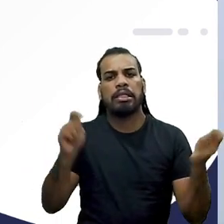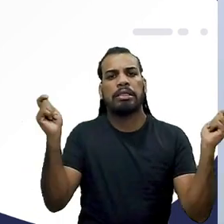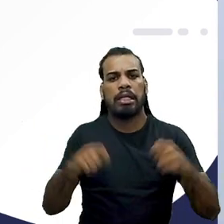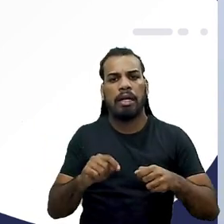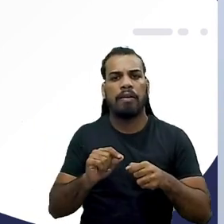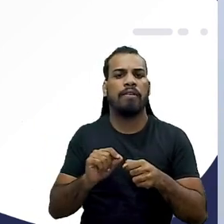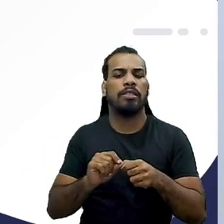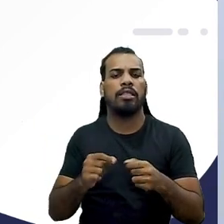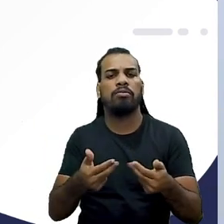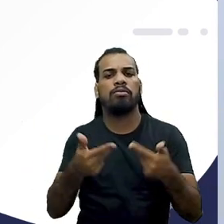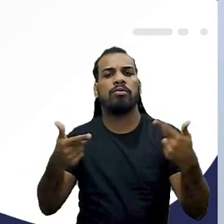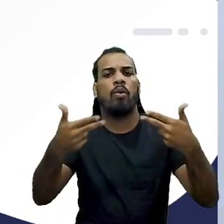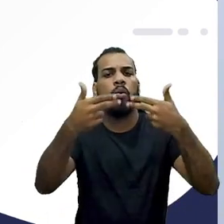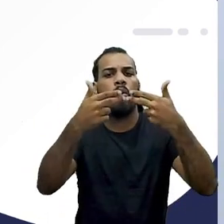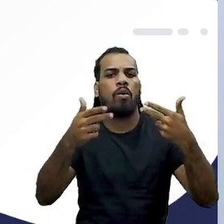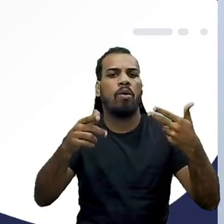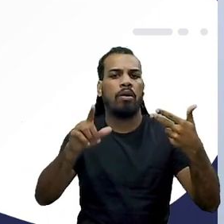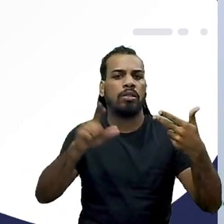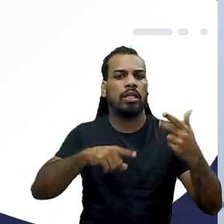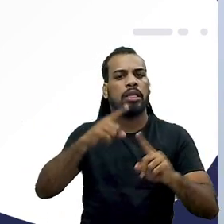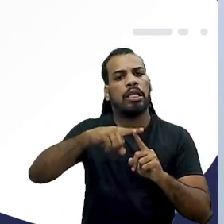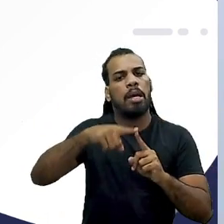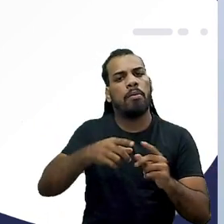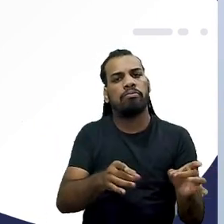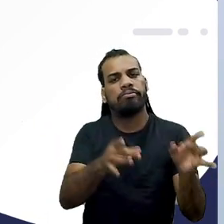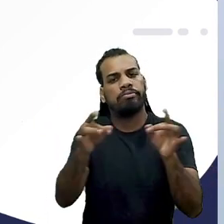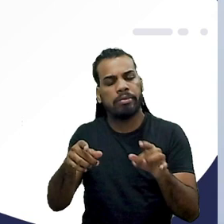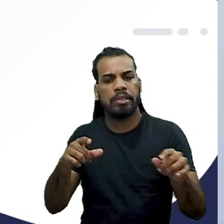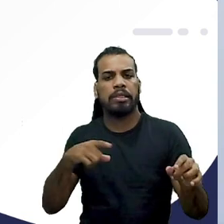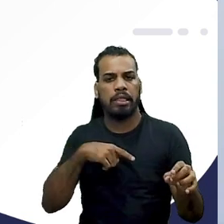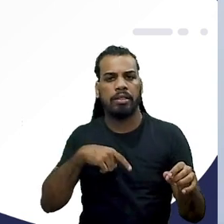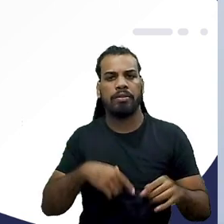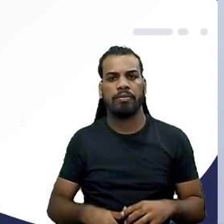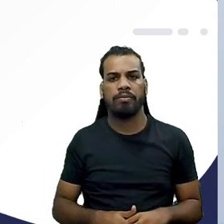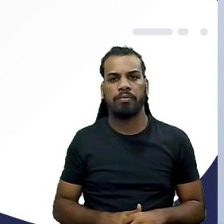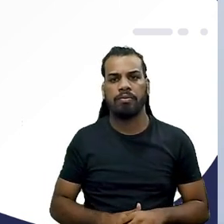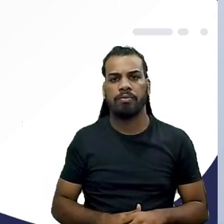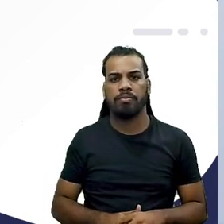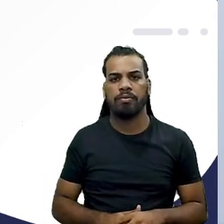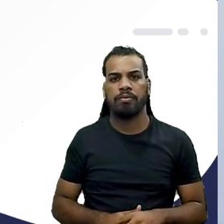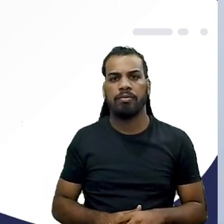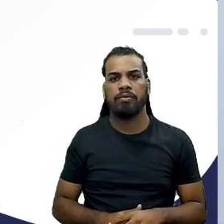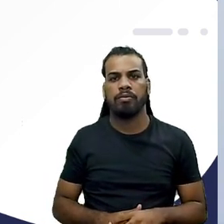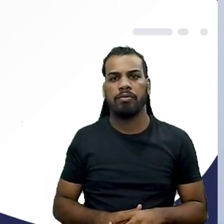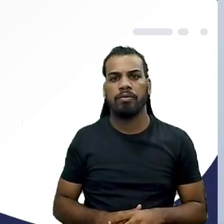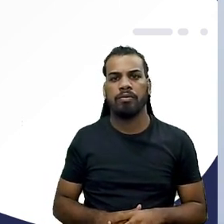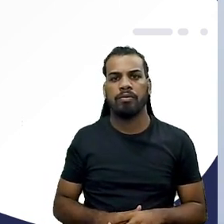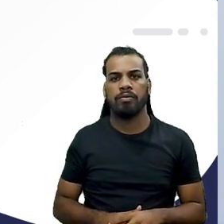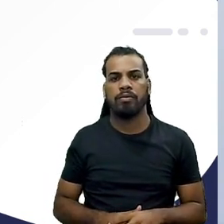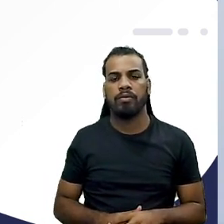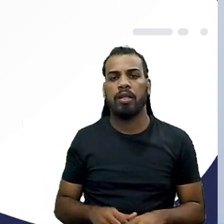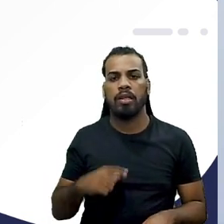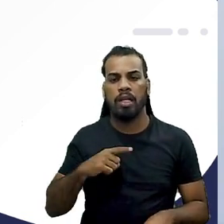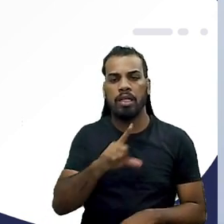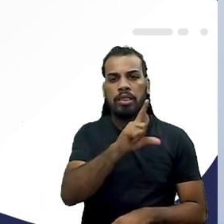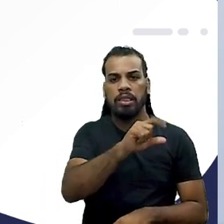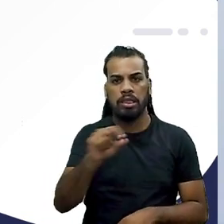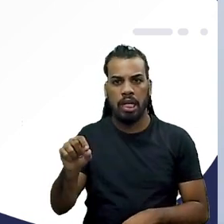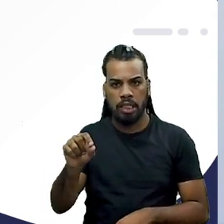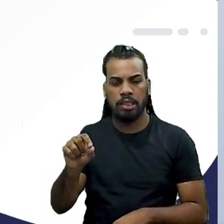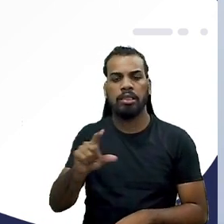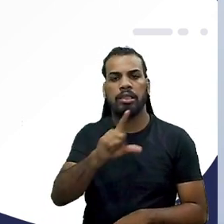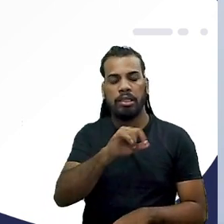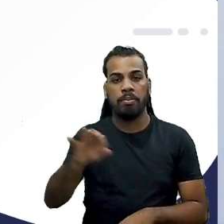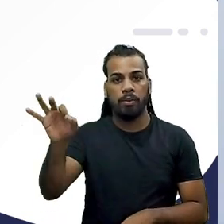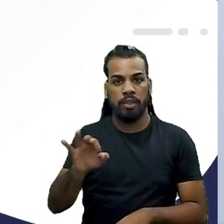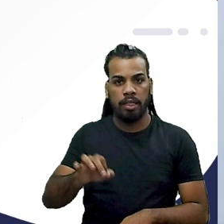entrar uma série de itens, dependendo do tipo de negócio. Quando ele fez os cálculos ali, ele somou